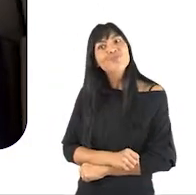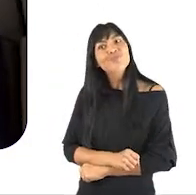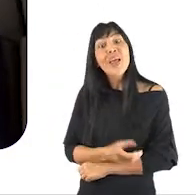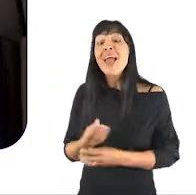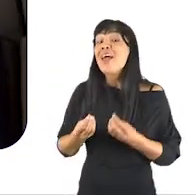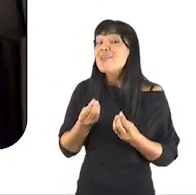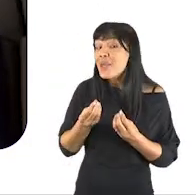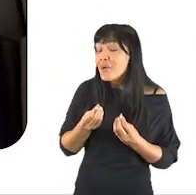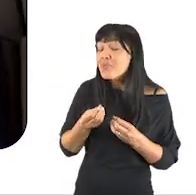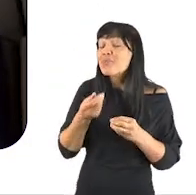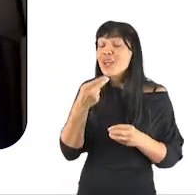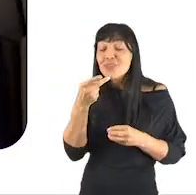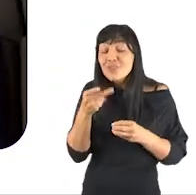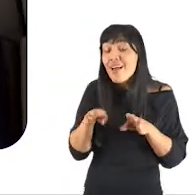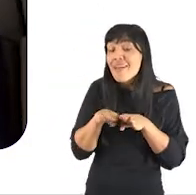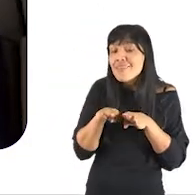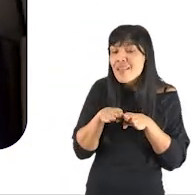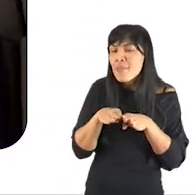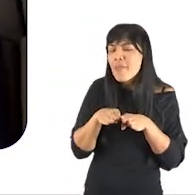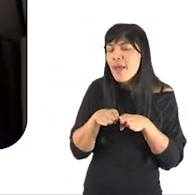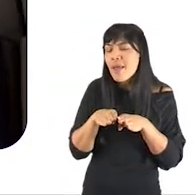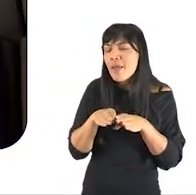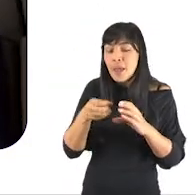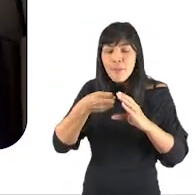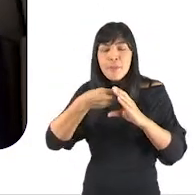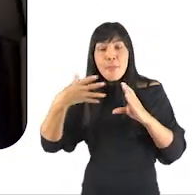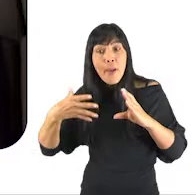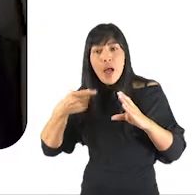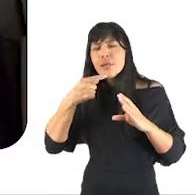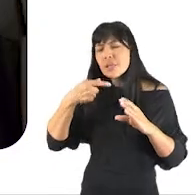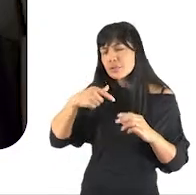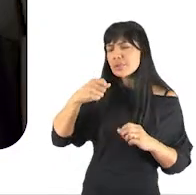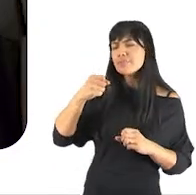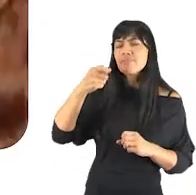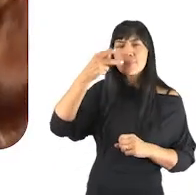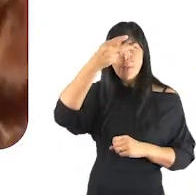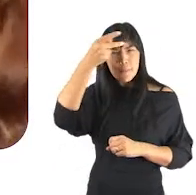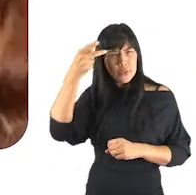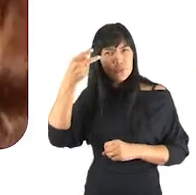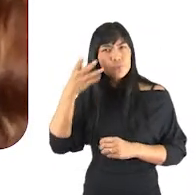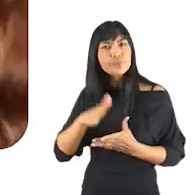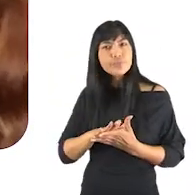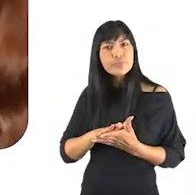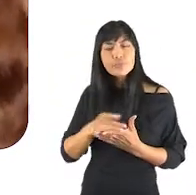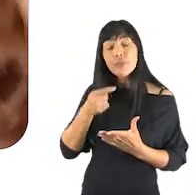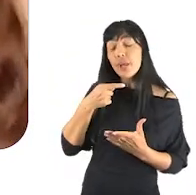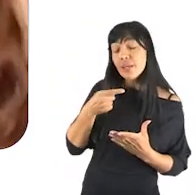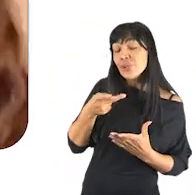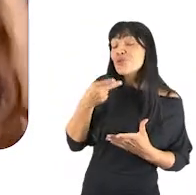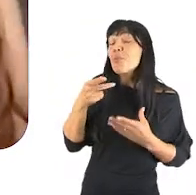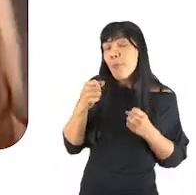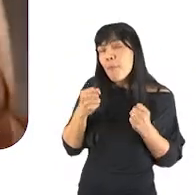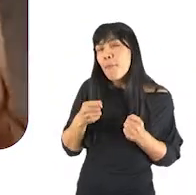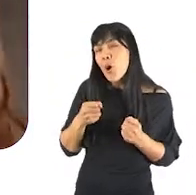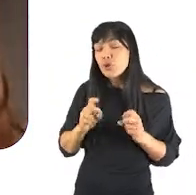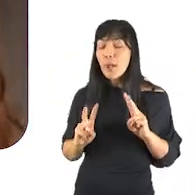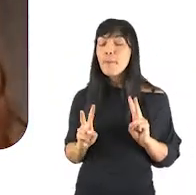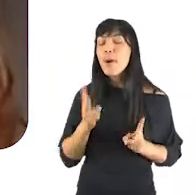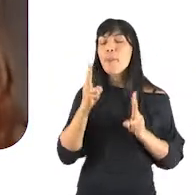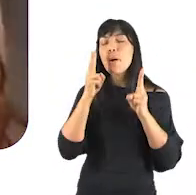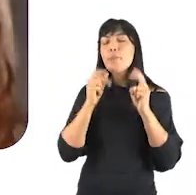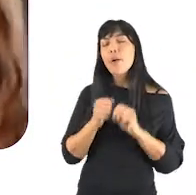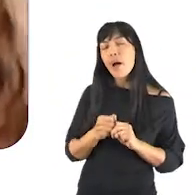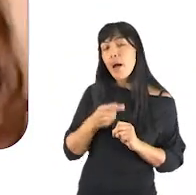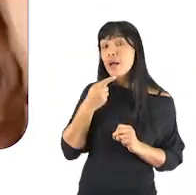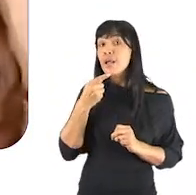Então, a gente fala também das capacidades, né, ou das competências das pessoas, porque tanto a gente pode valorizar